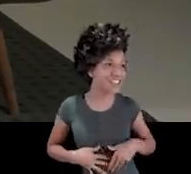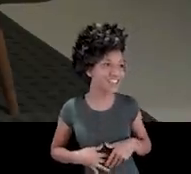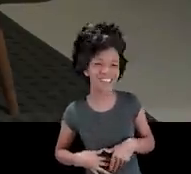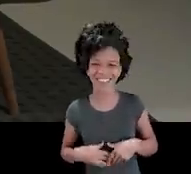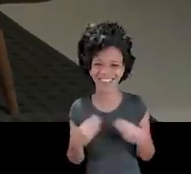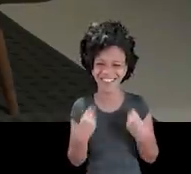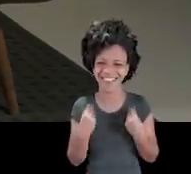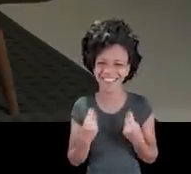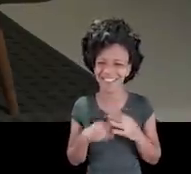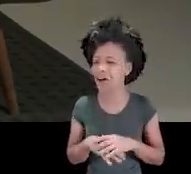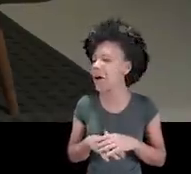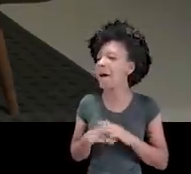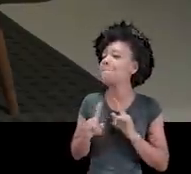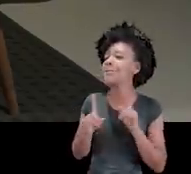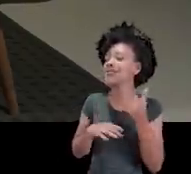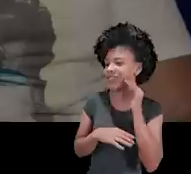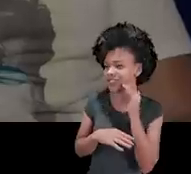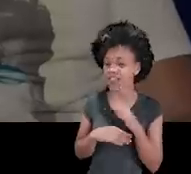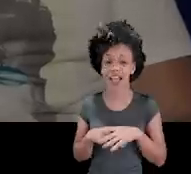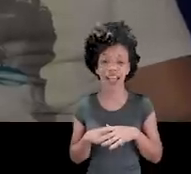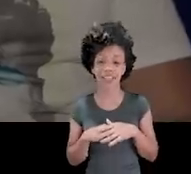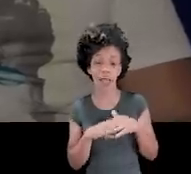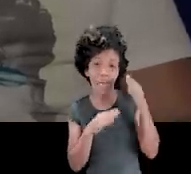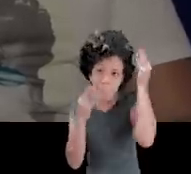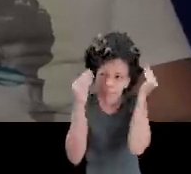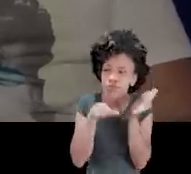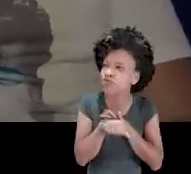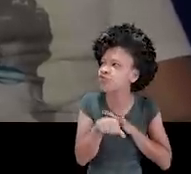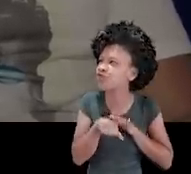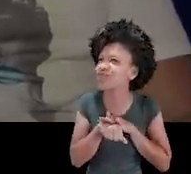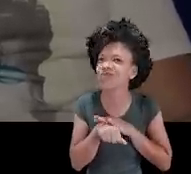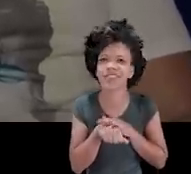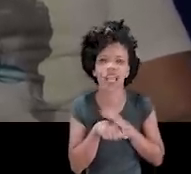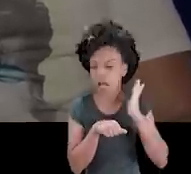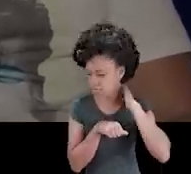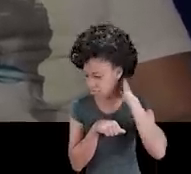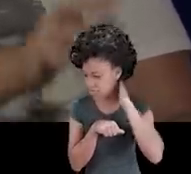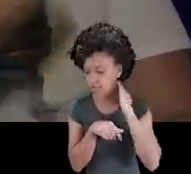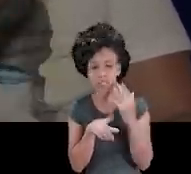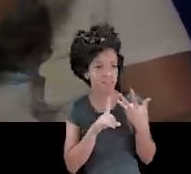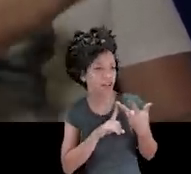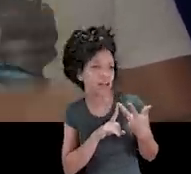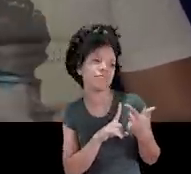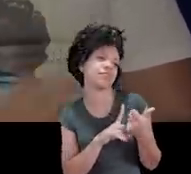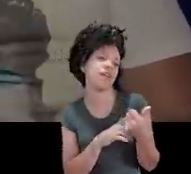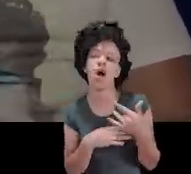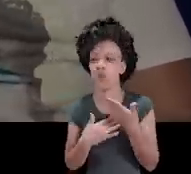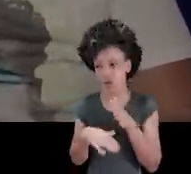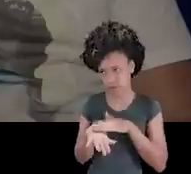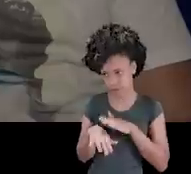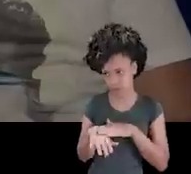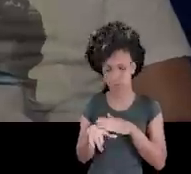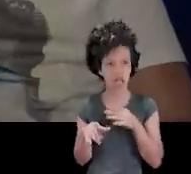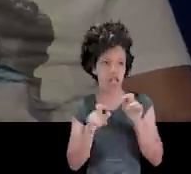não! Mas entendi, você quer passar a mão. É, atrai. De... Não, a observação dele foi perfeita. Bissexual, atrai, isso, velho. Atrai. Não, mas atrai. Quando você faz, quando a